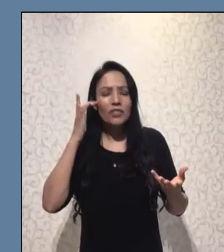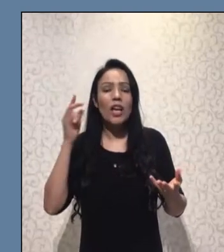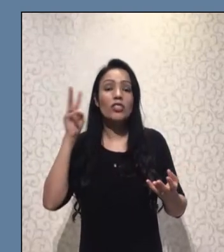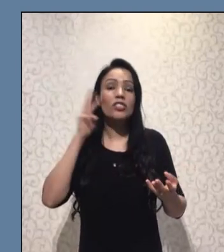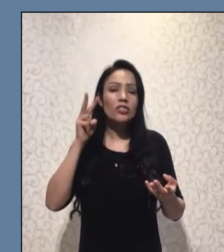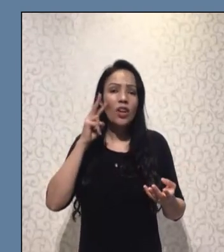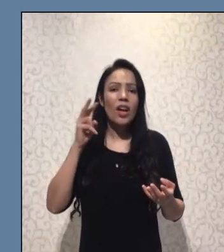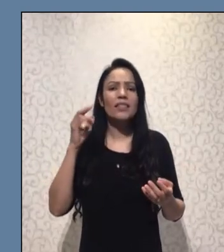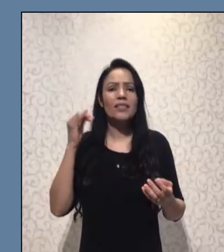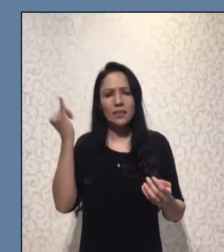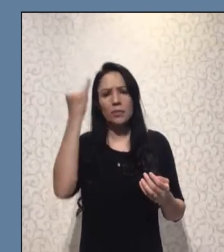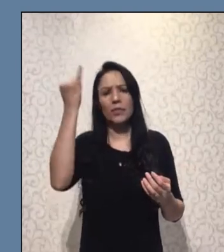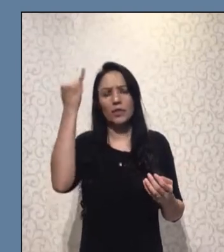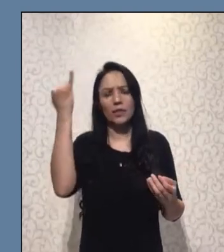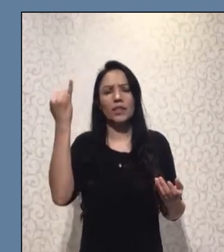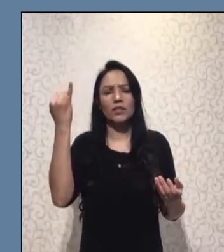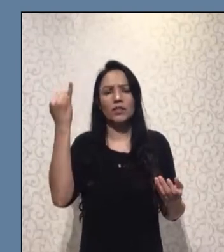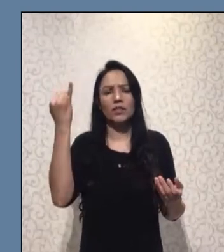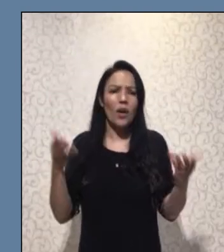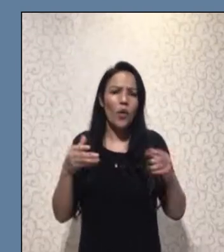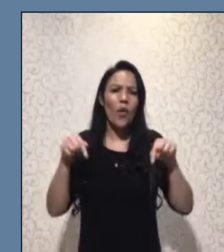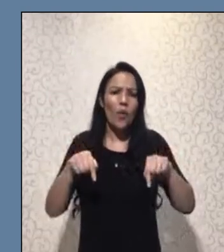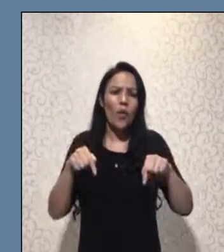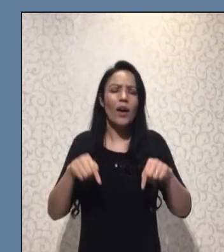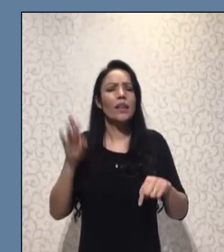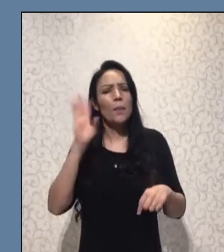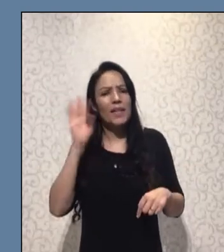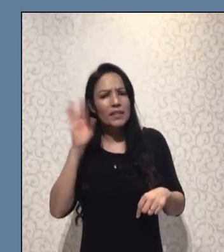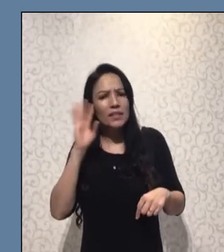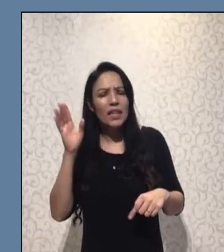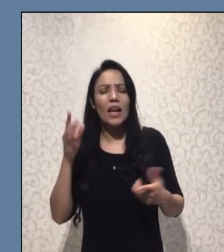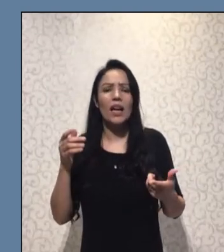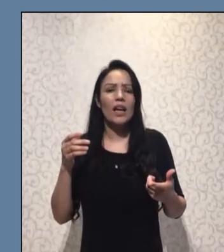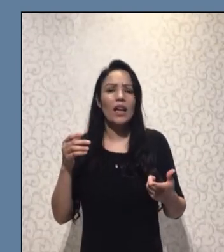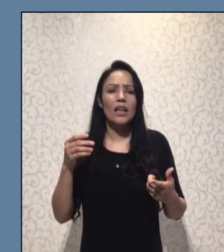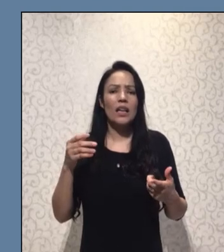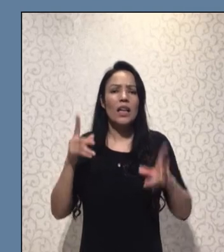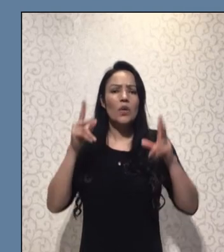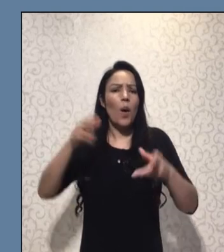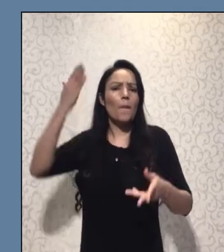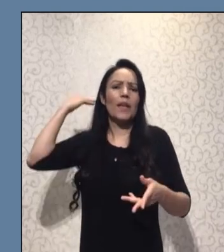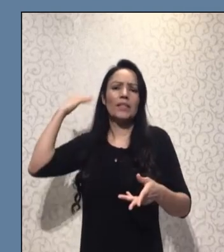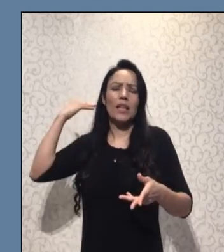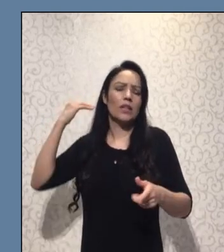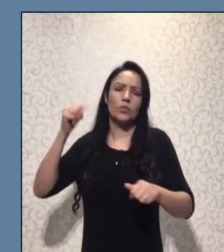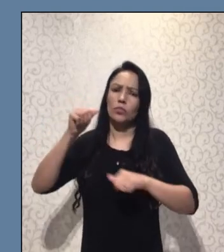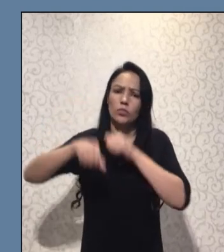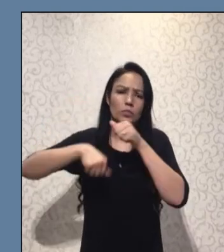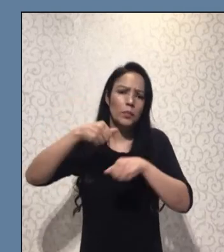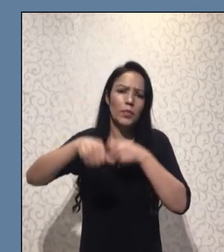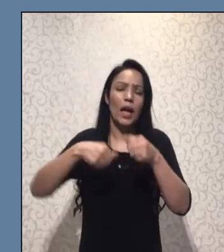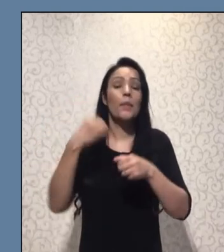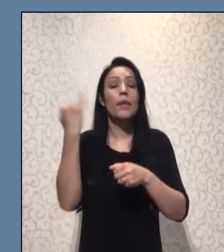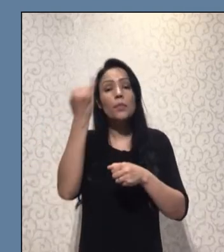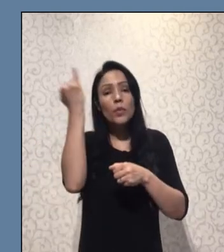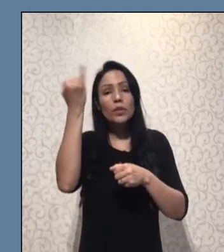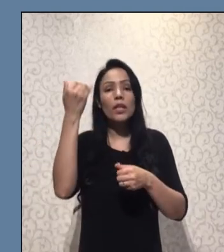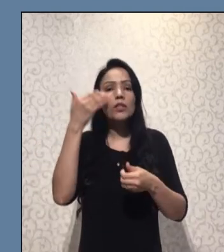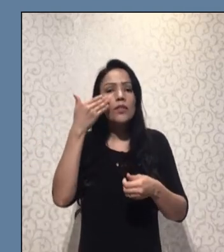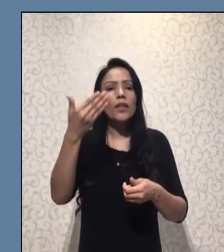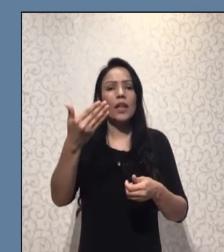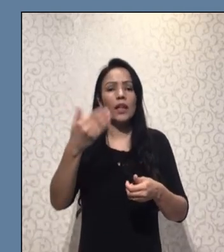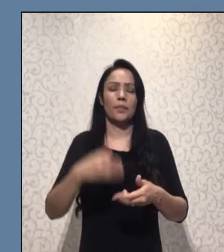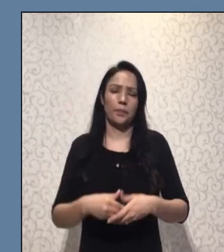importantes de rediscussão, de pensar de uma maneira decolonial, como é um termo muito usado, mas que é importante a gente encarar de frente, né? Eu acho que nesse